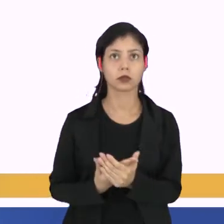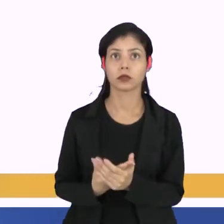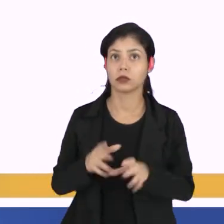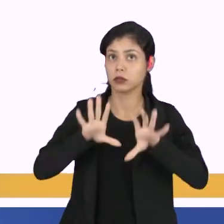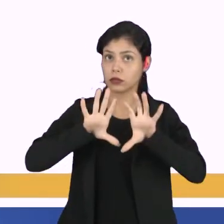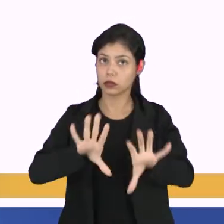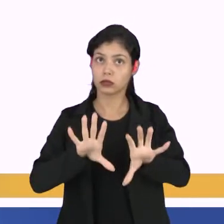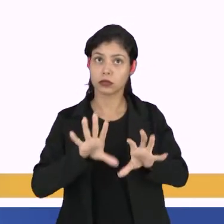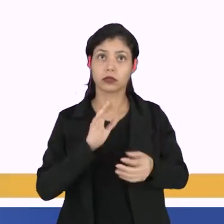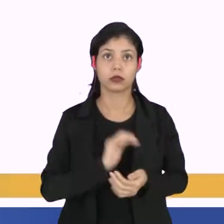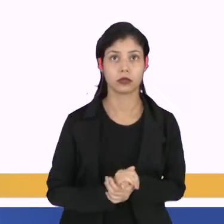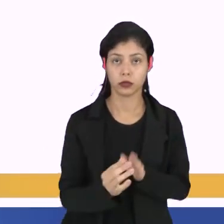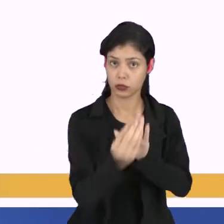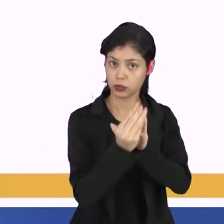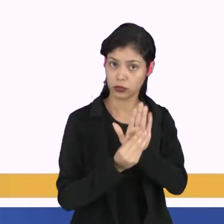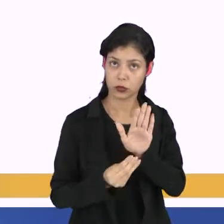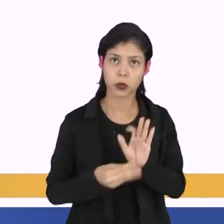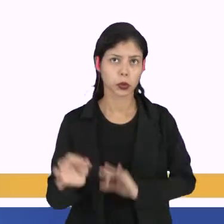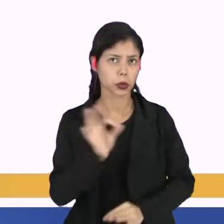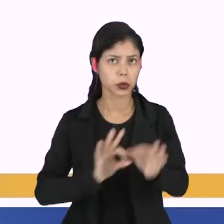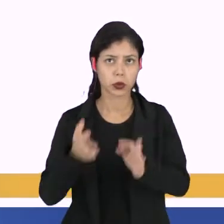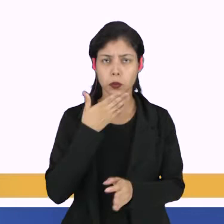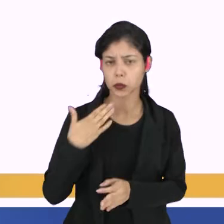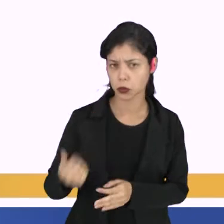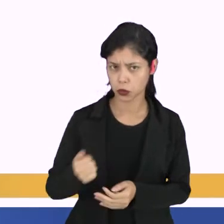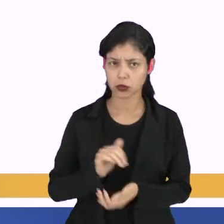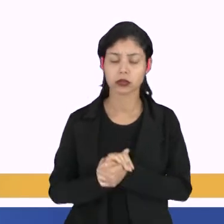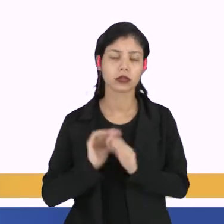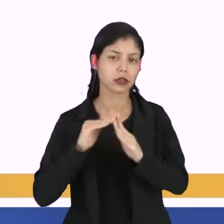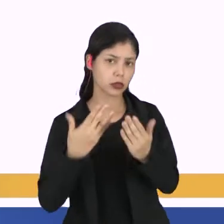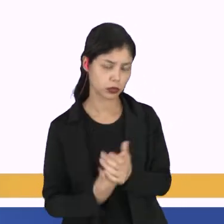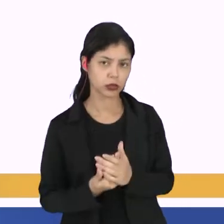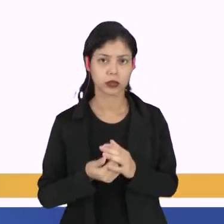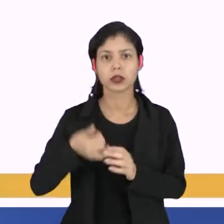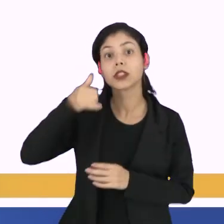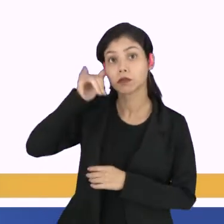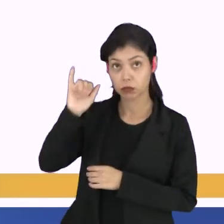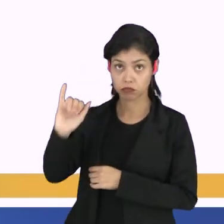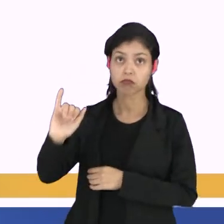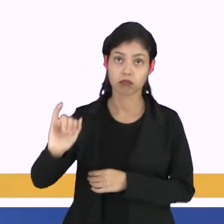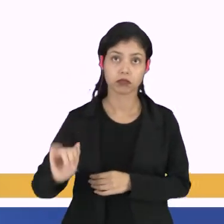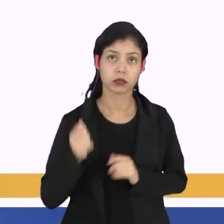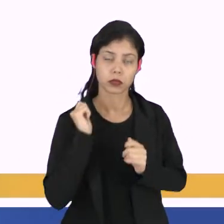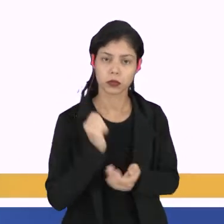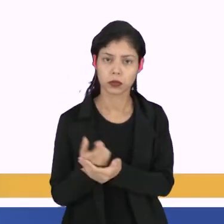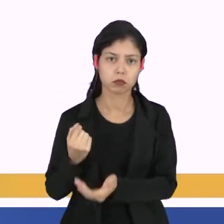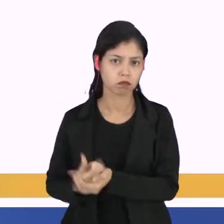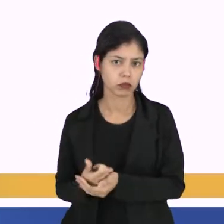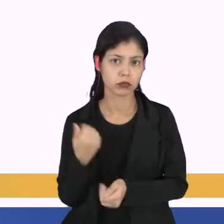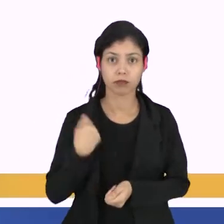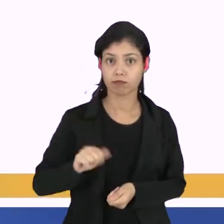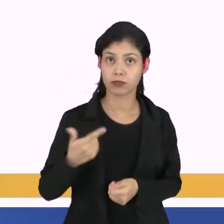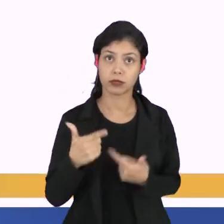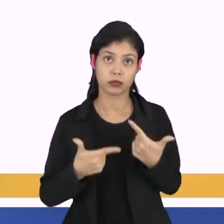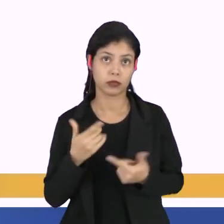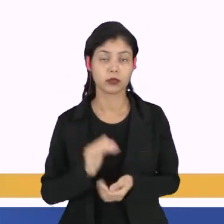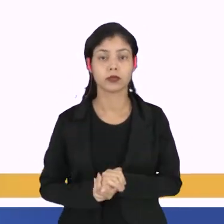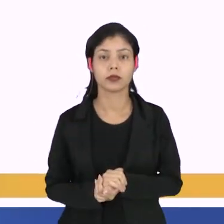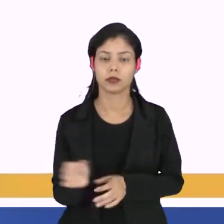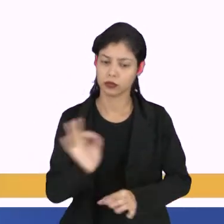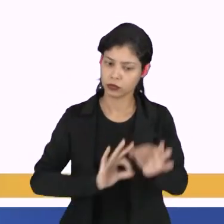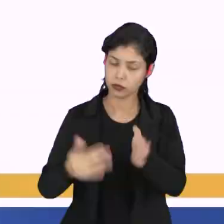os dados atualizados, podendo organizar melhor os eventos da escola, evitando gastos desnecessários na